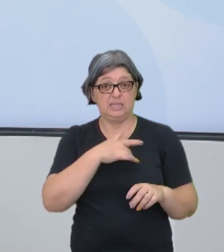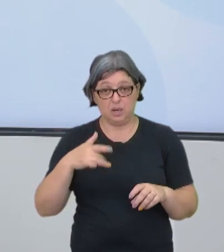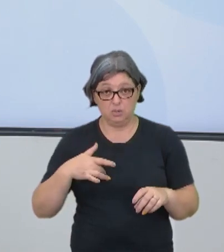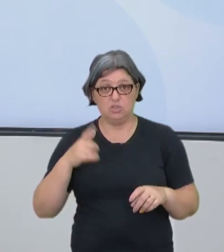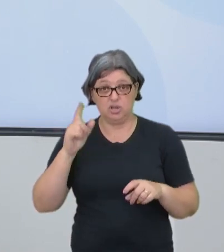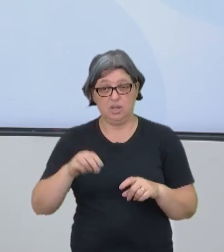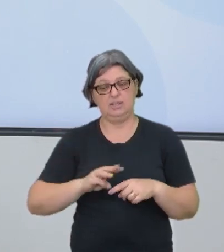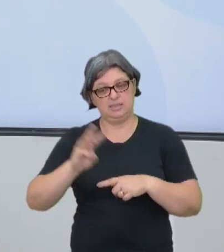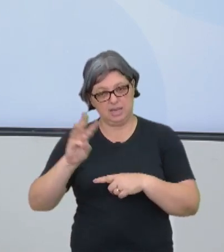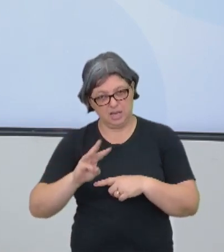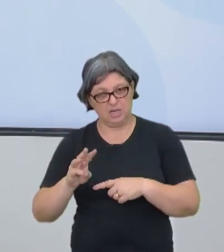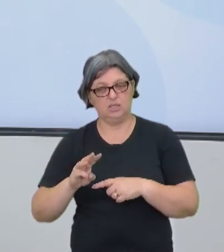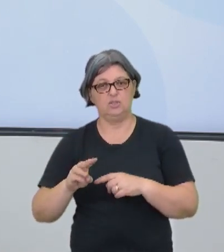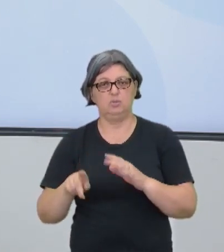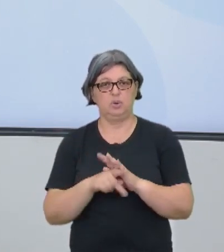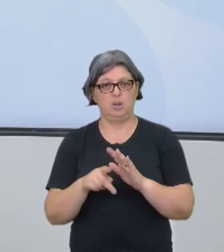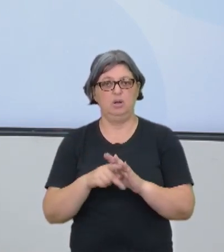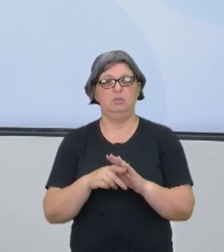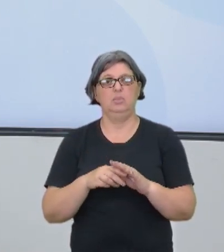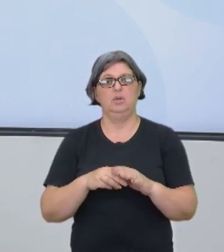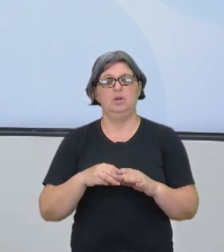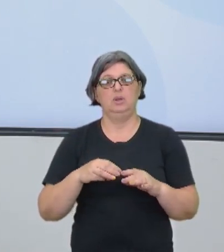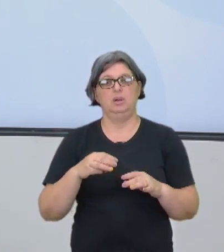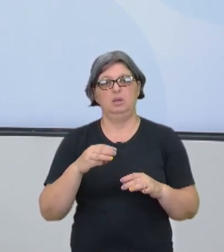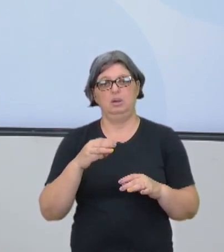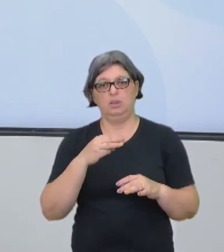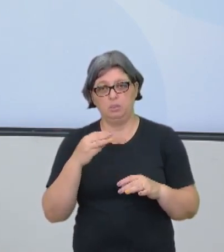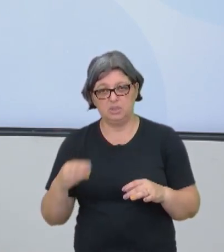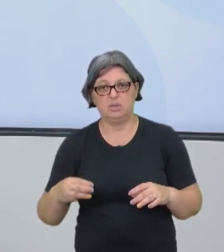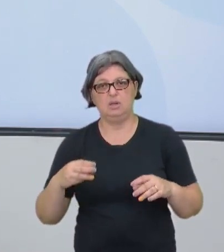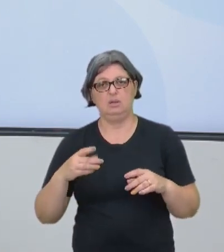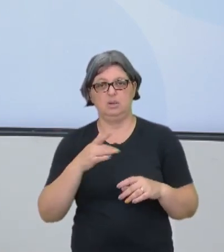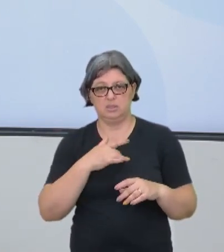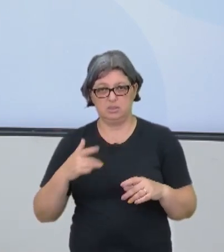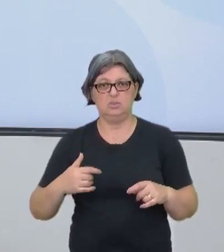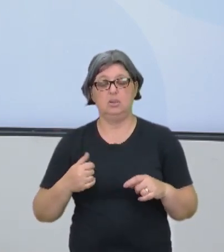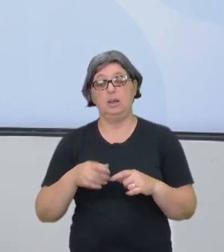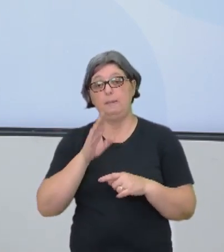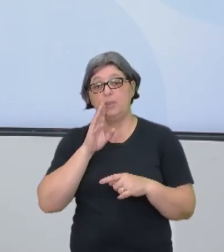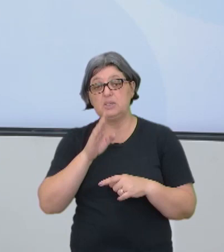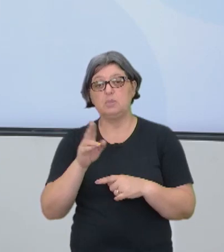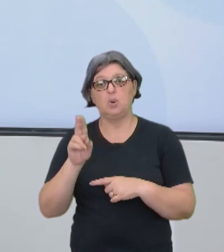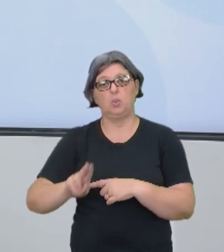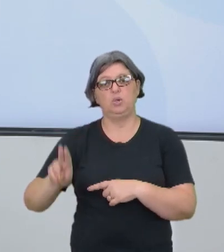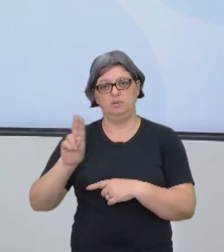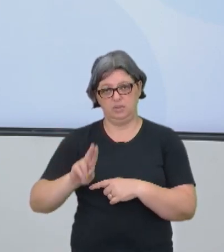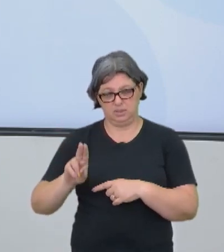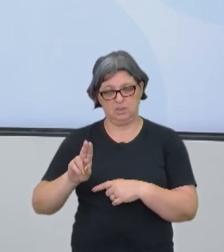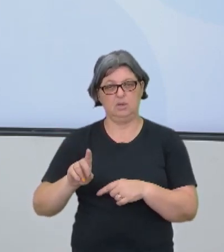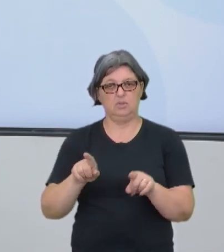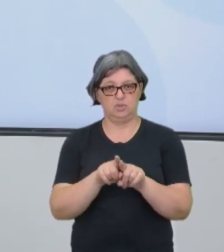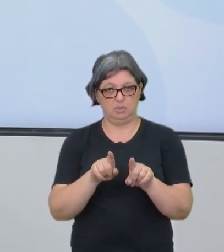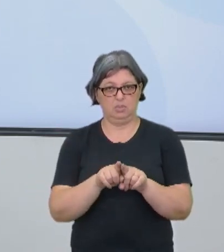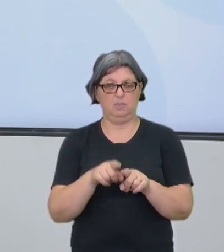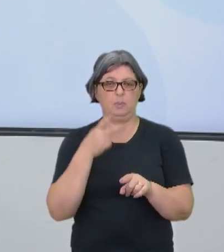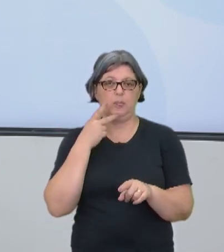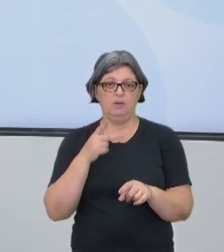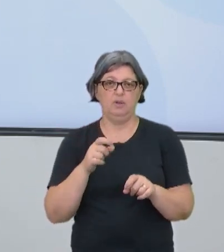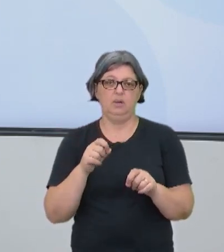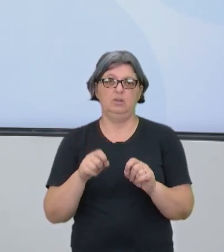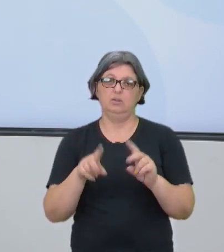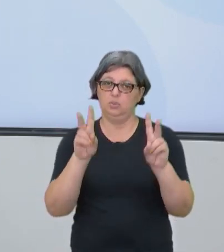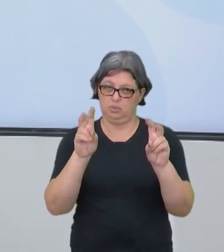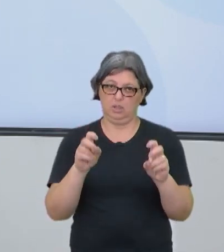Saúde, site de empresas e principalmente de universidades que falaram sobre aquele assunto, sobre